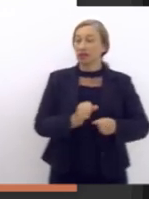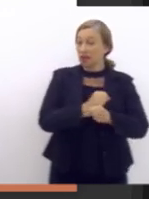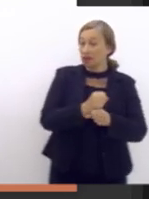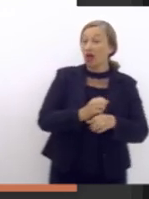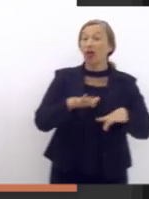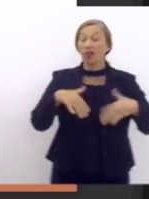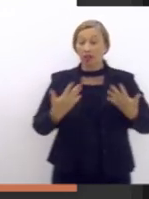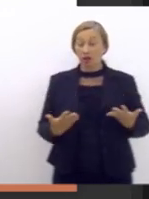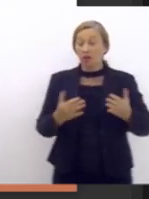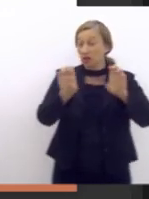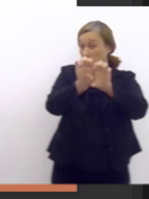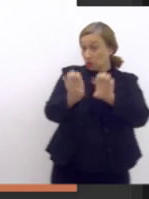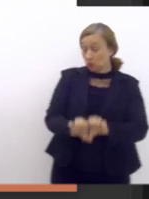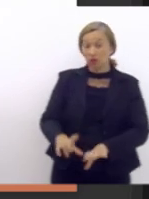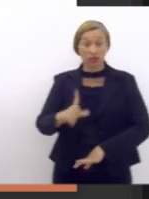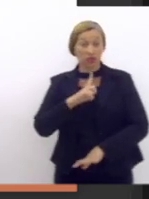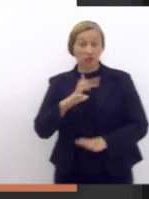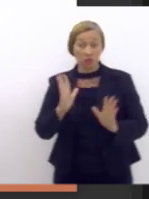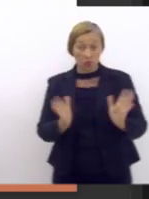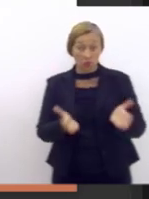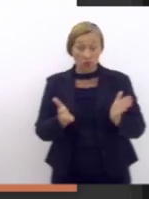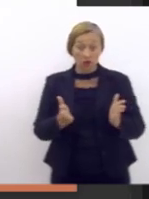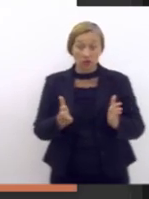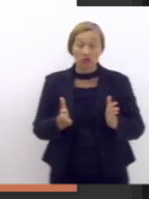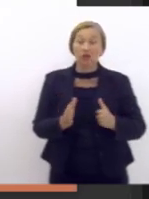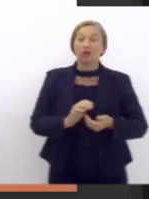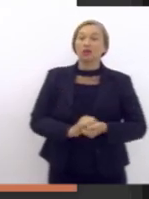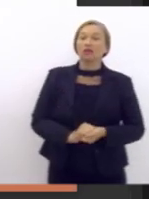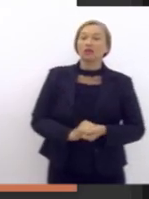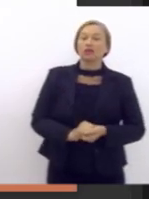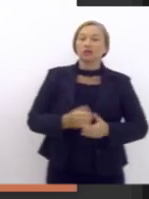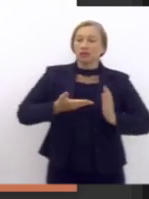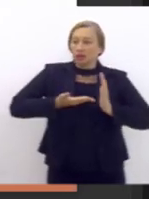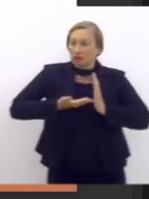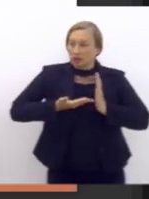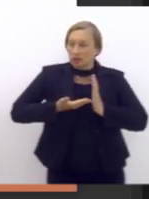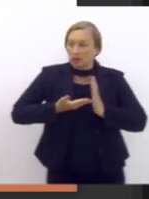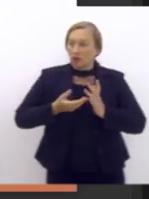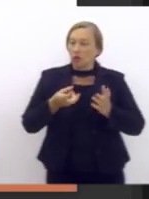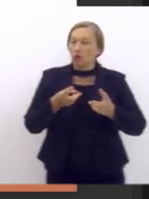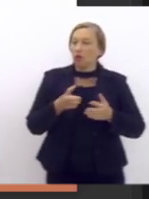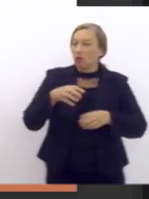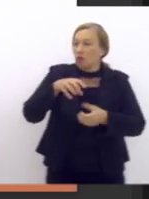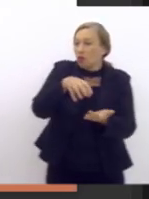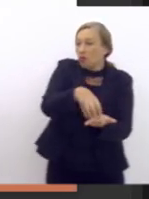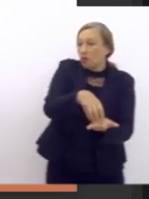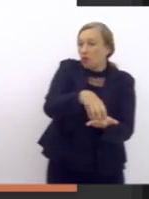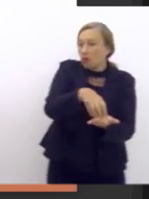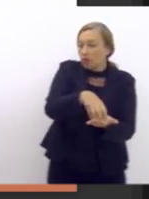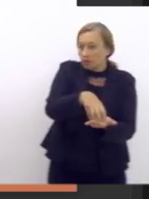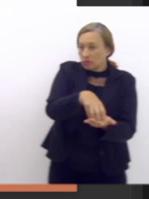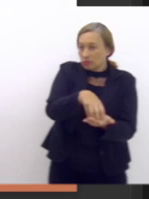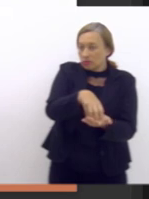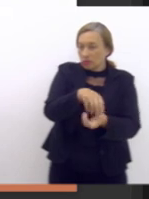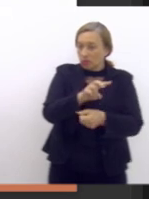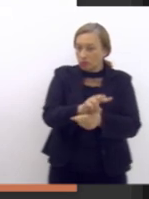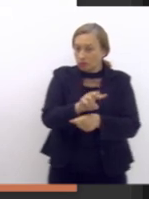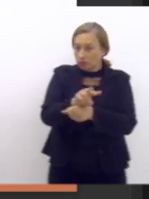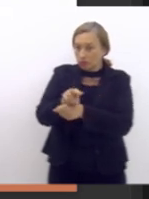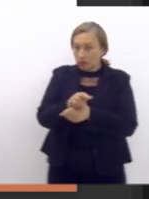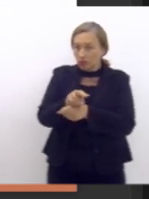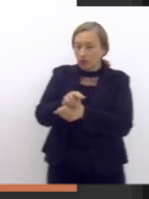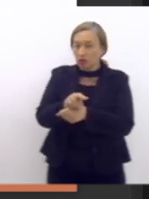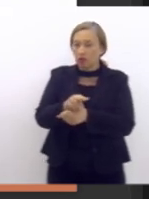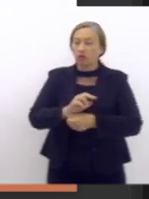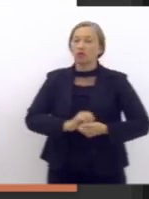Então essa é a estrutura que nós temos hoje na Câmara dos Deputados, e o Observatório foi a última dessa estrutura, dentro dessa tríade,